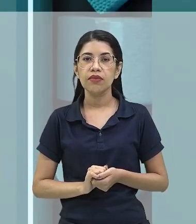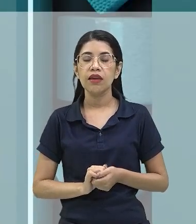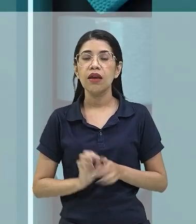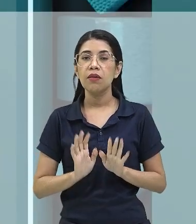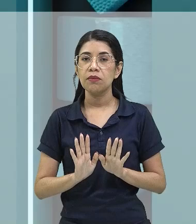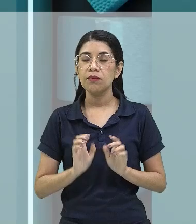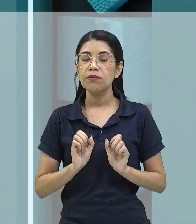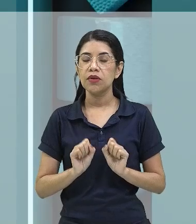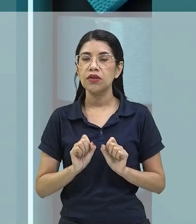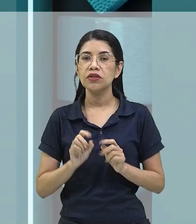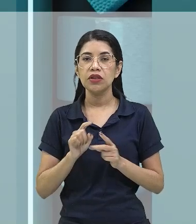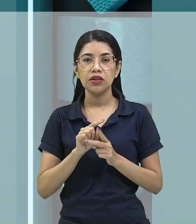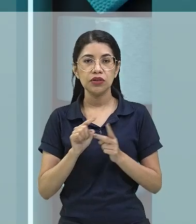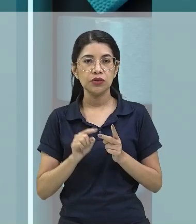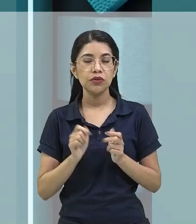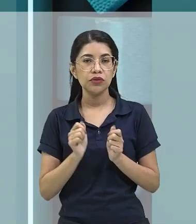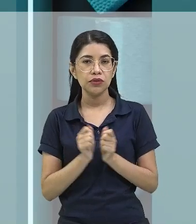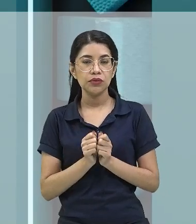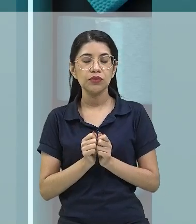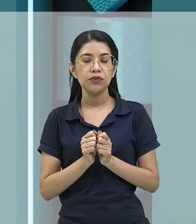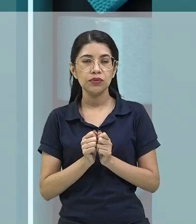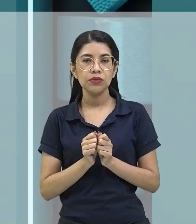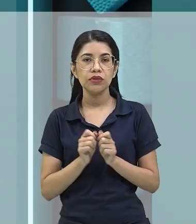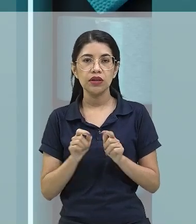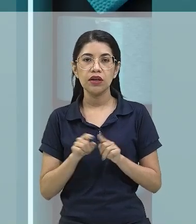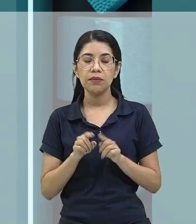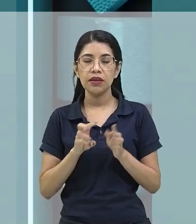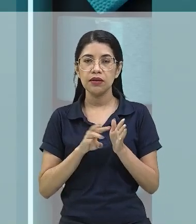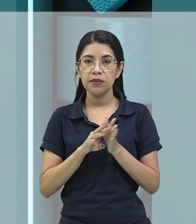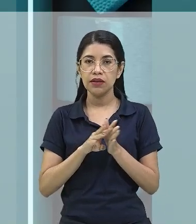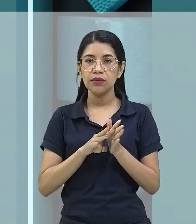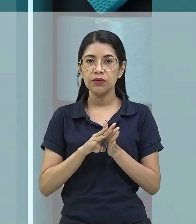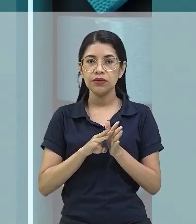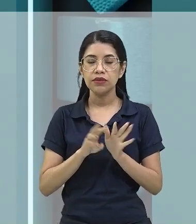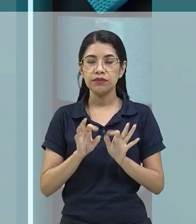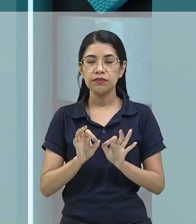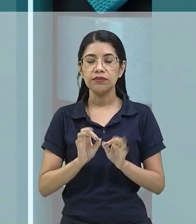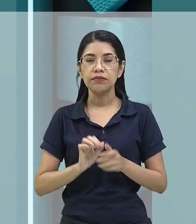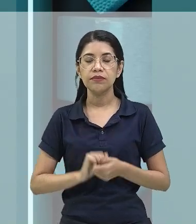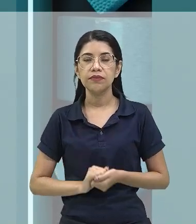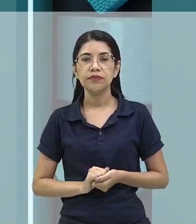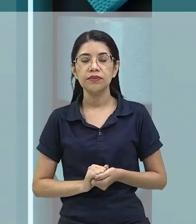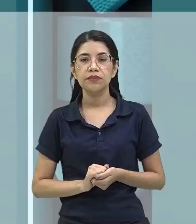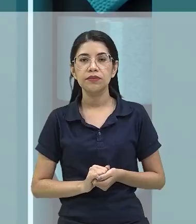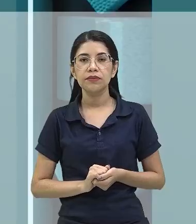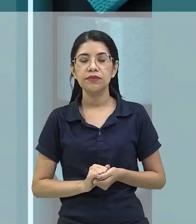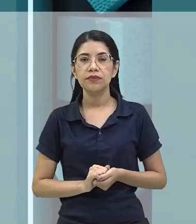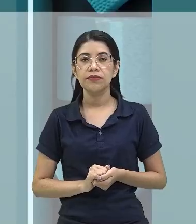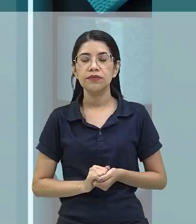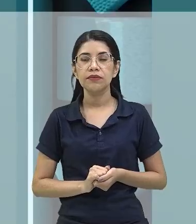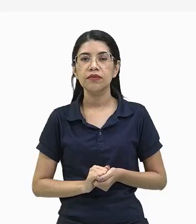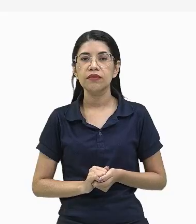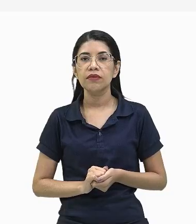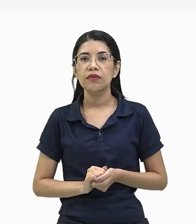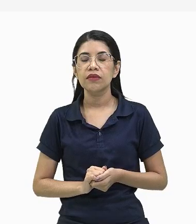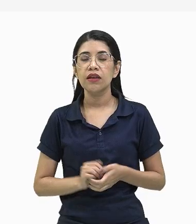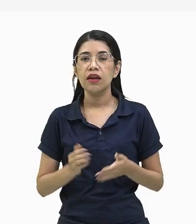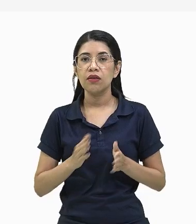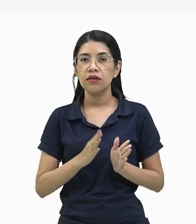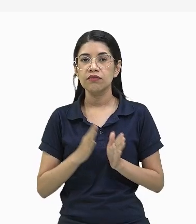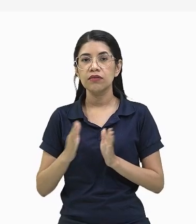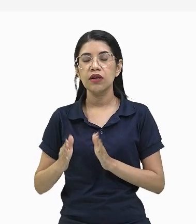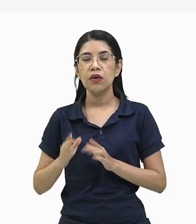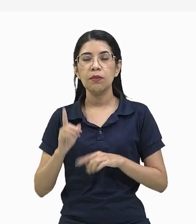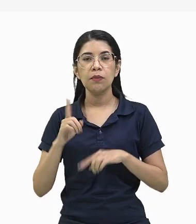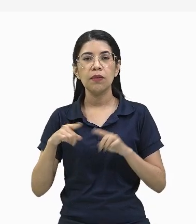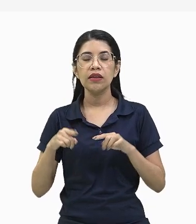pode haver as duas formas. Dentro da metodologia pode haver essas duas formas de pesquisa, tá? Agora vamos para os instrumentos